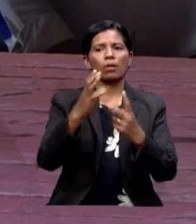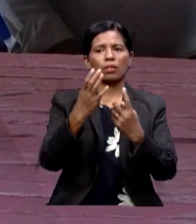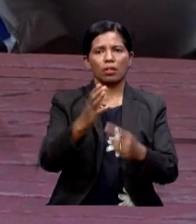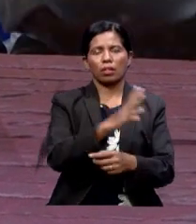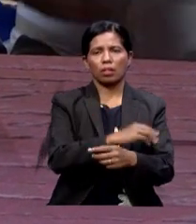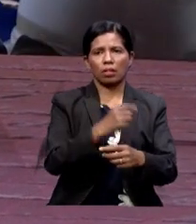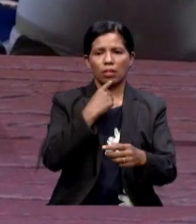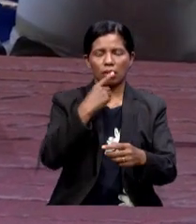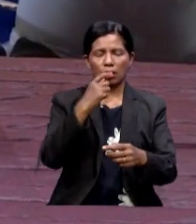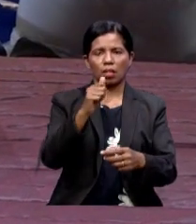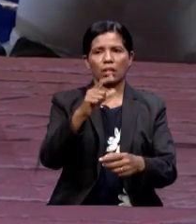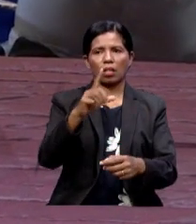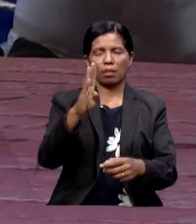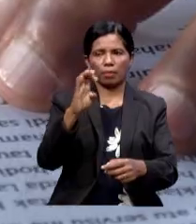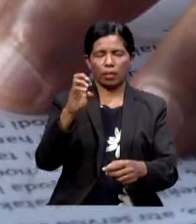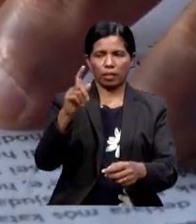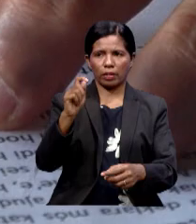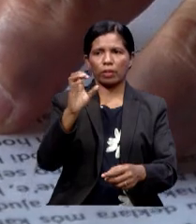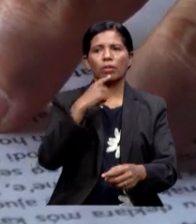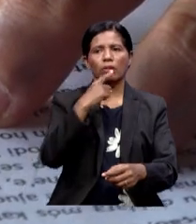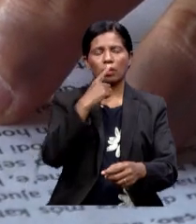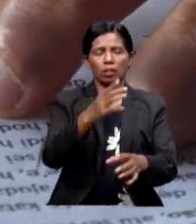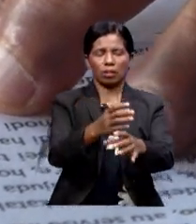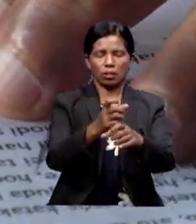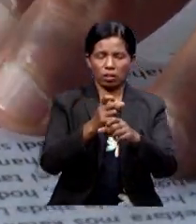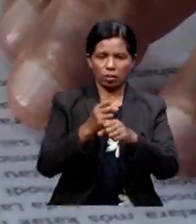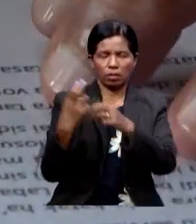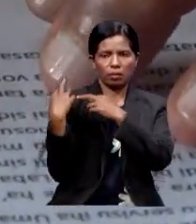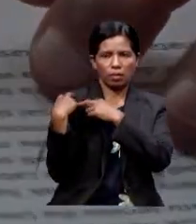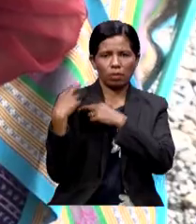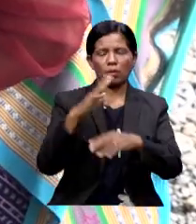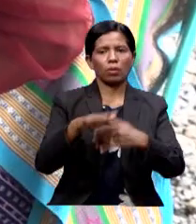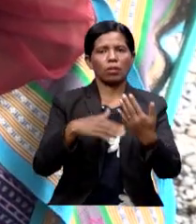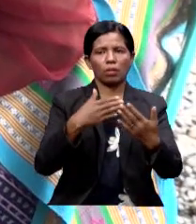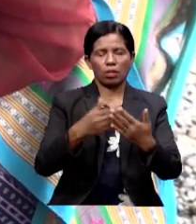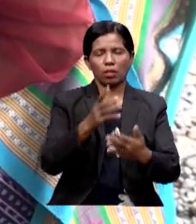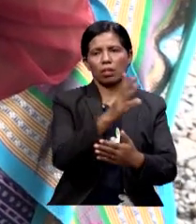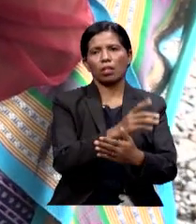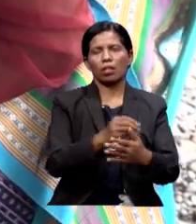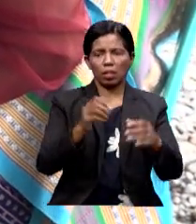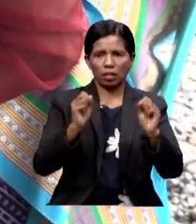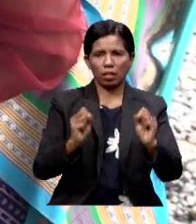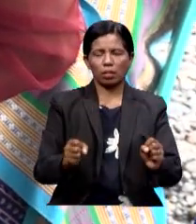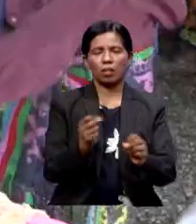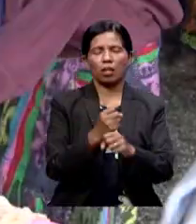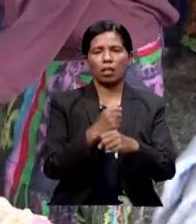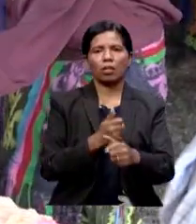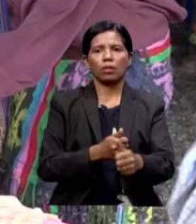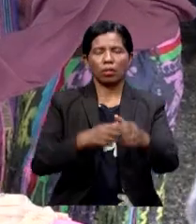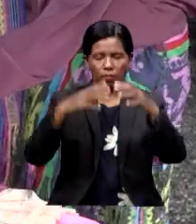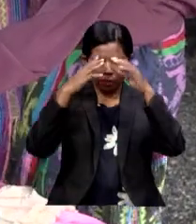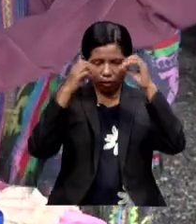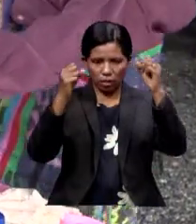Topo Ronis Alberto Soy Hateten, já foi em cima tomada de posse, Bototo e a Fundação Laran, sei lá o teu presidente